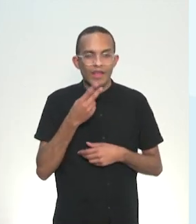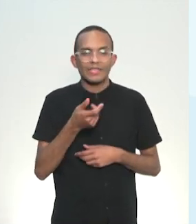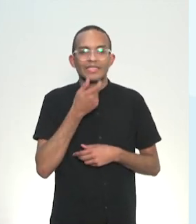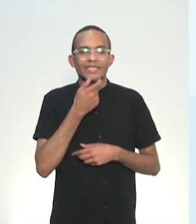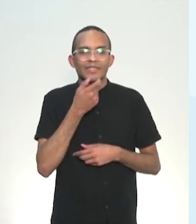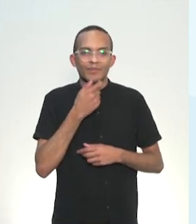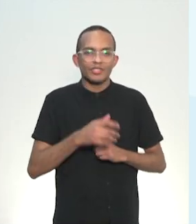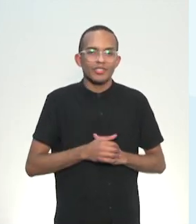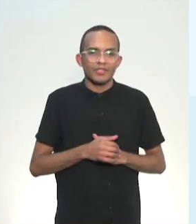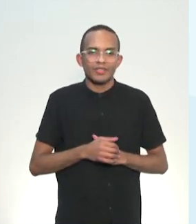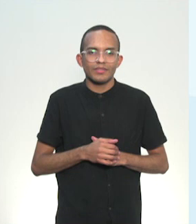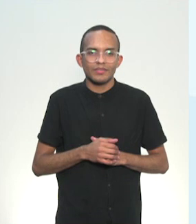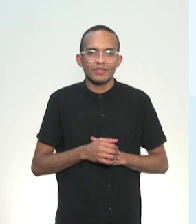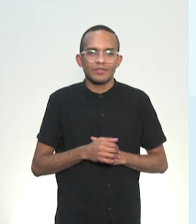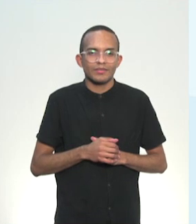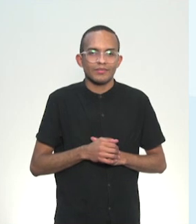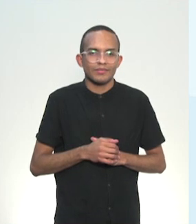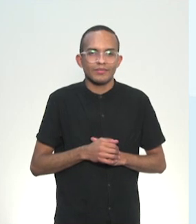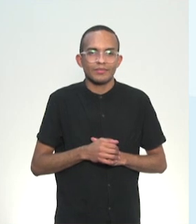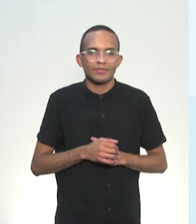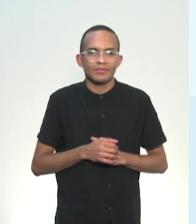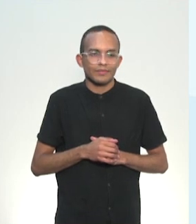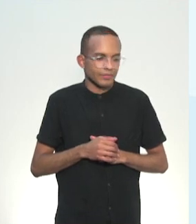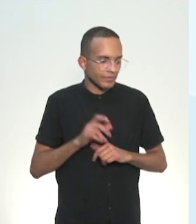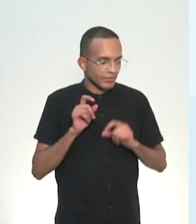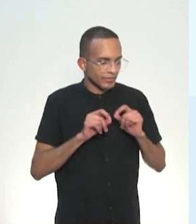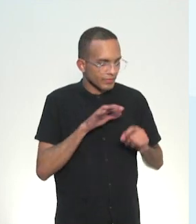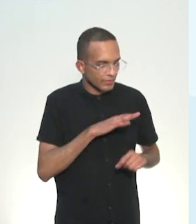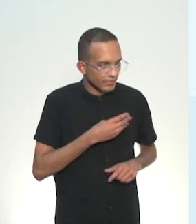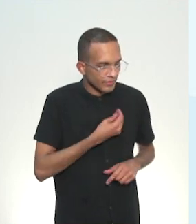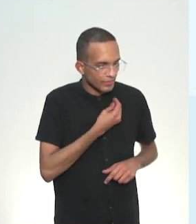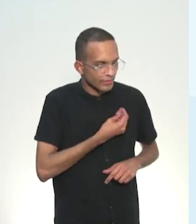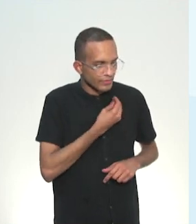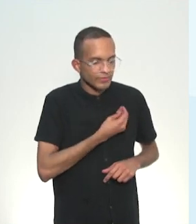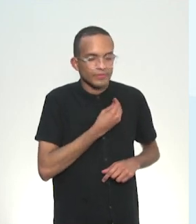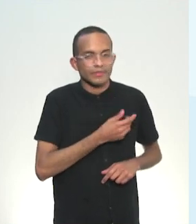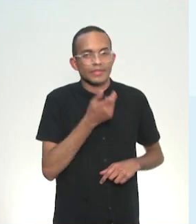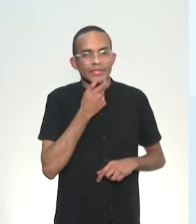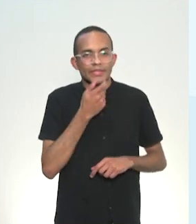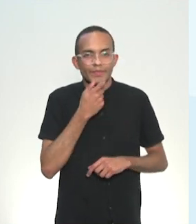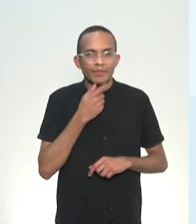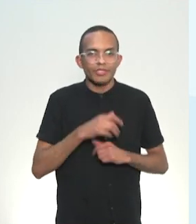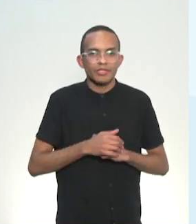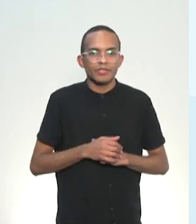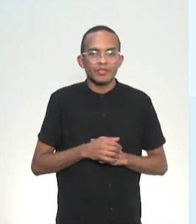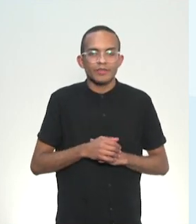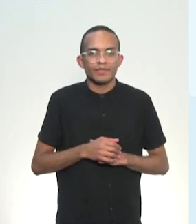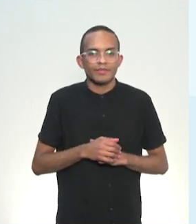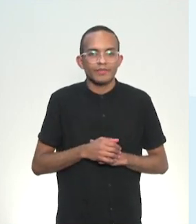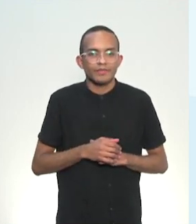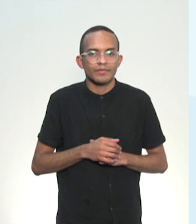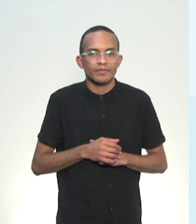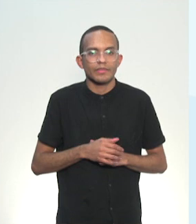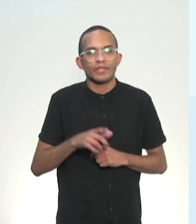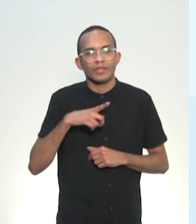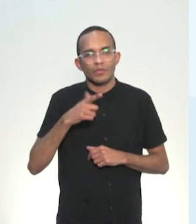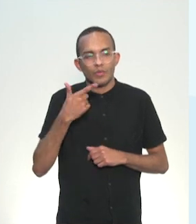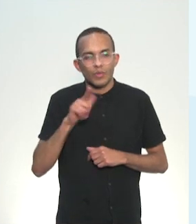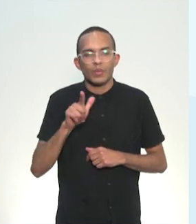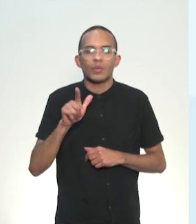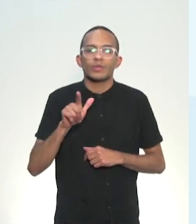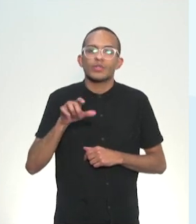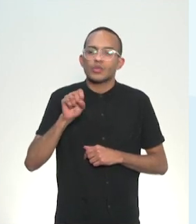né? Então a gente tem aqui, por exemplo, a Guiana, que fala inglês, porque foi colônia inglesa. Nós temos aqui ao centro